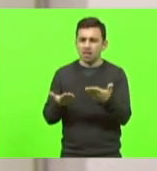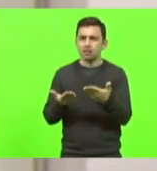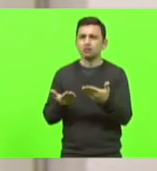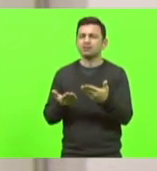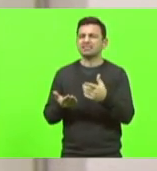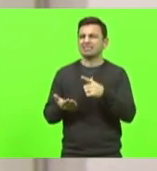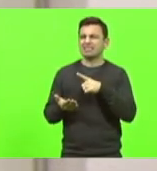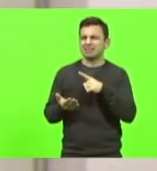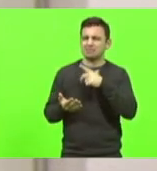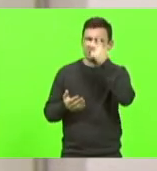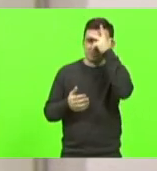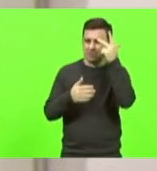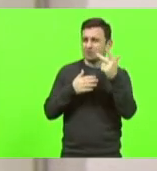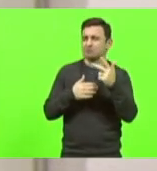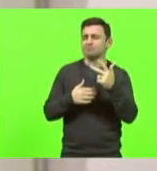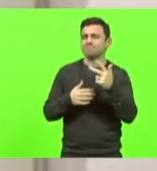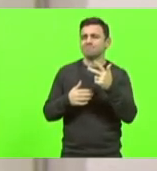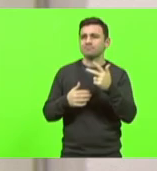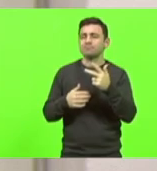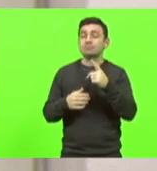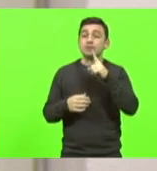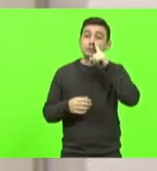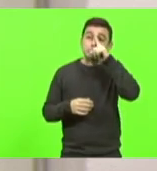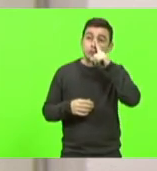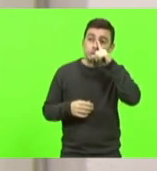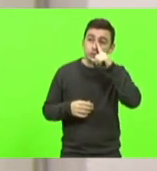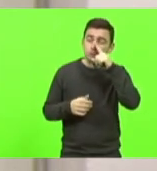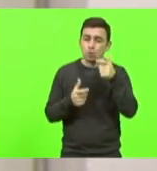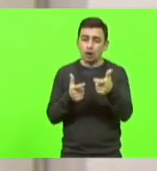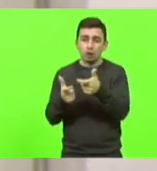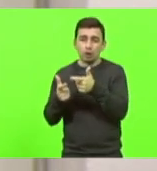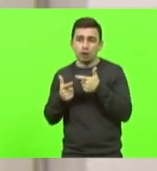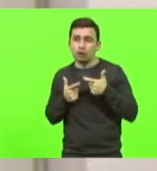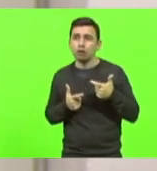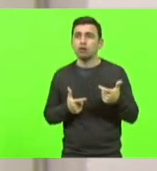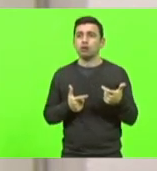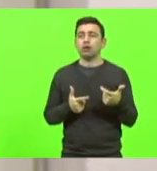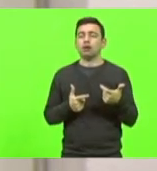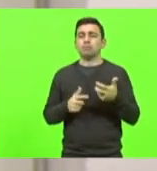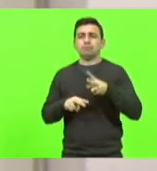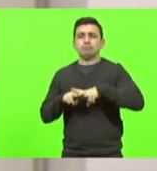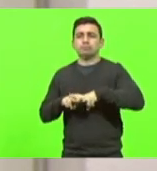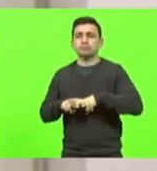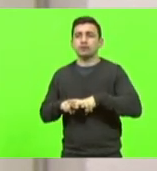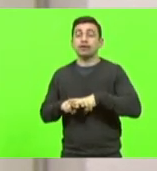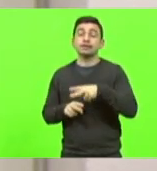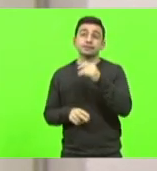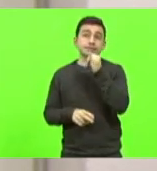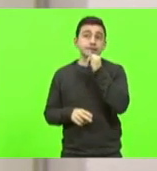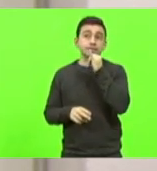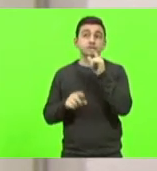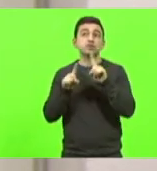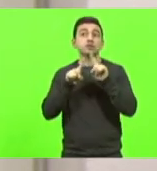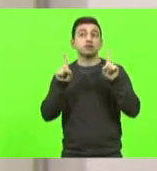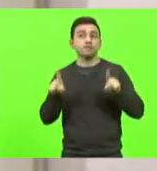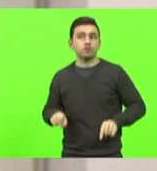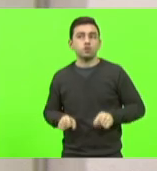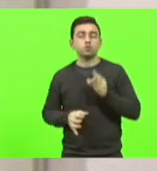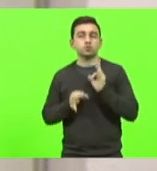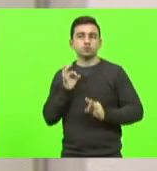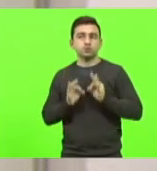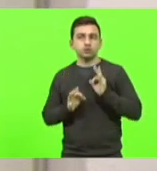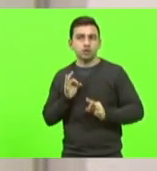corre risco de vida todos os dias nos presídios a penitenciária a exemplo dos Servidores do Judiciário